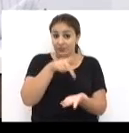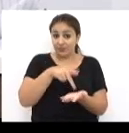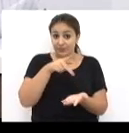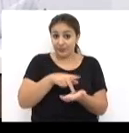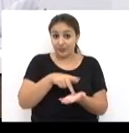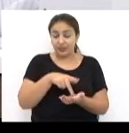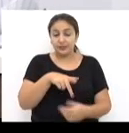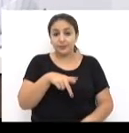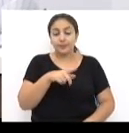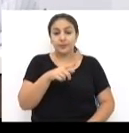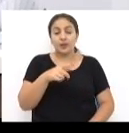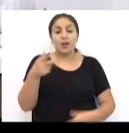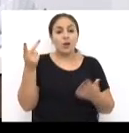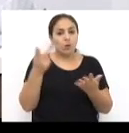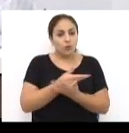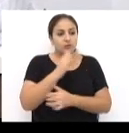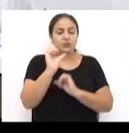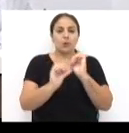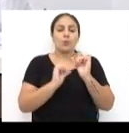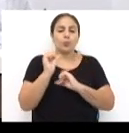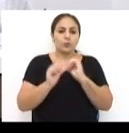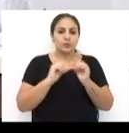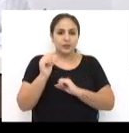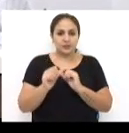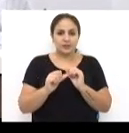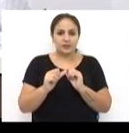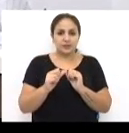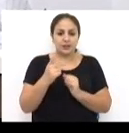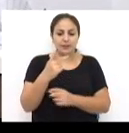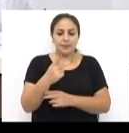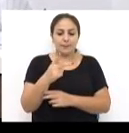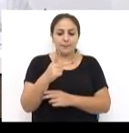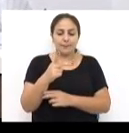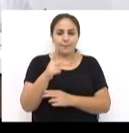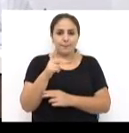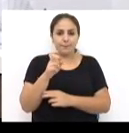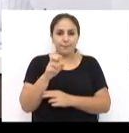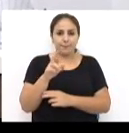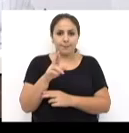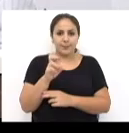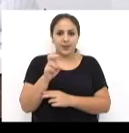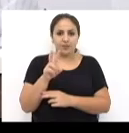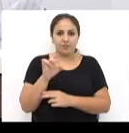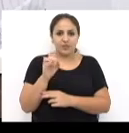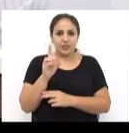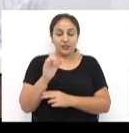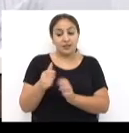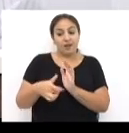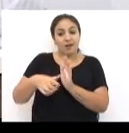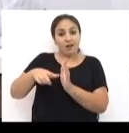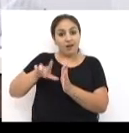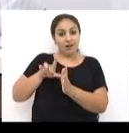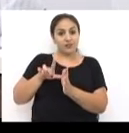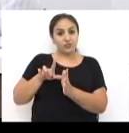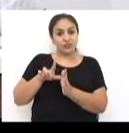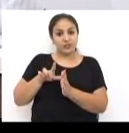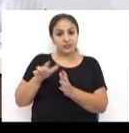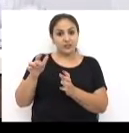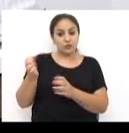verdade, pessoal, houve mudanças na Previdência, vereador Beto, antes do Temer